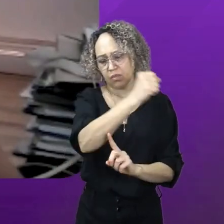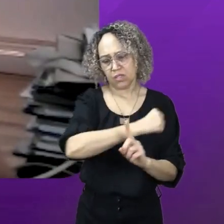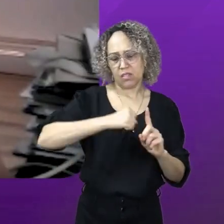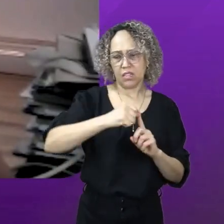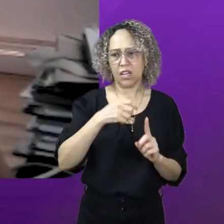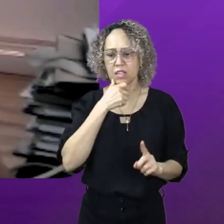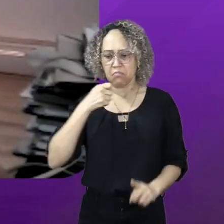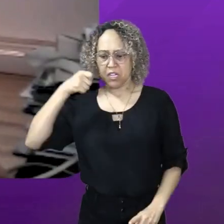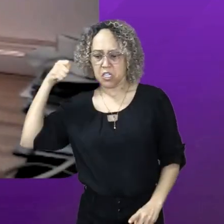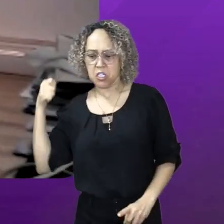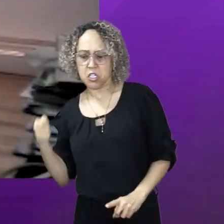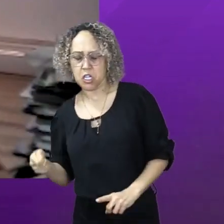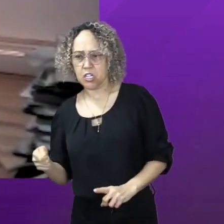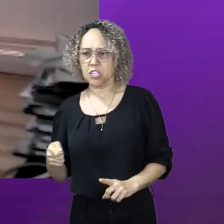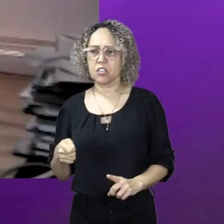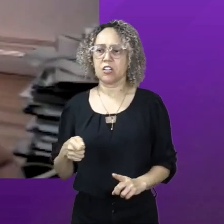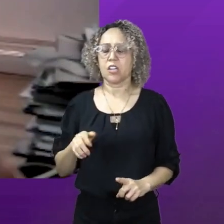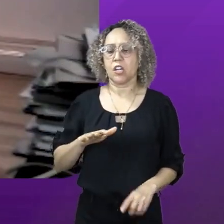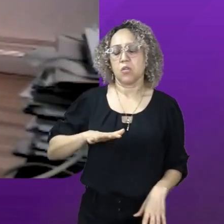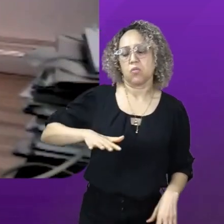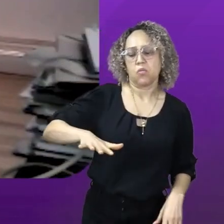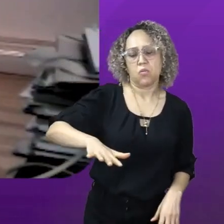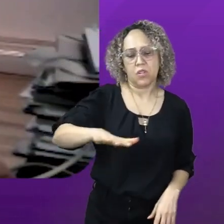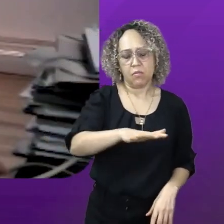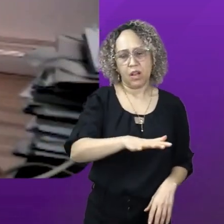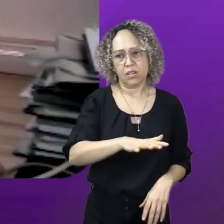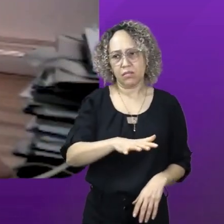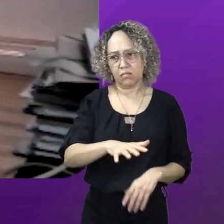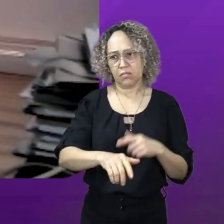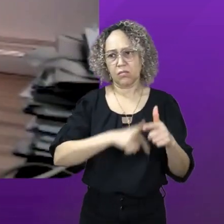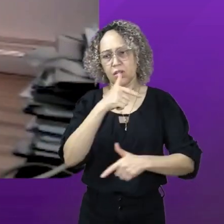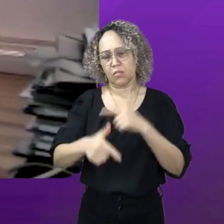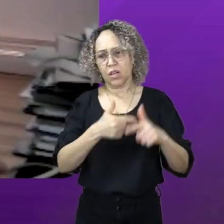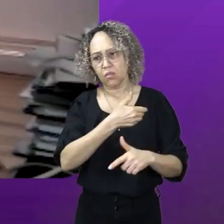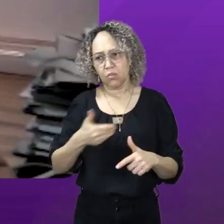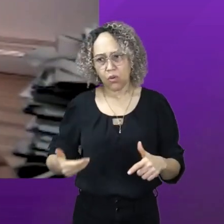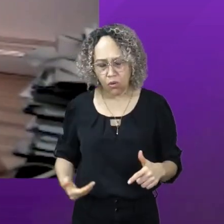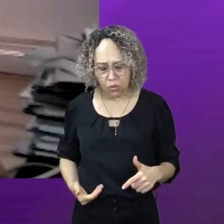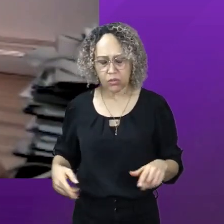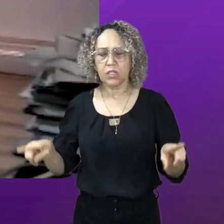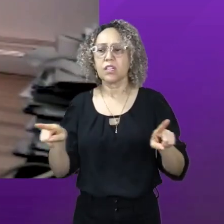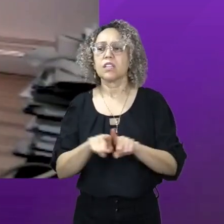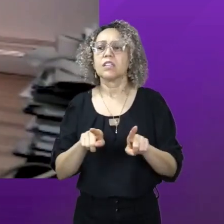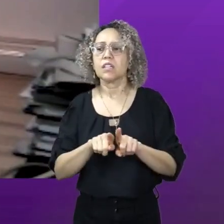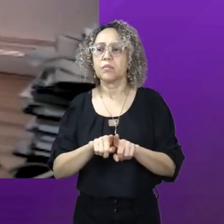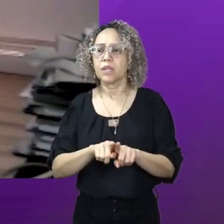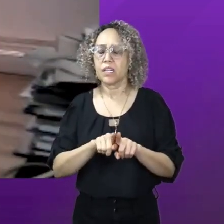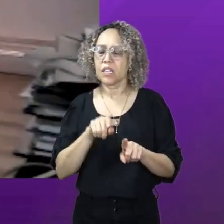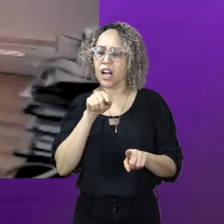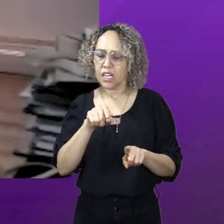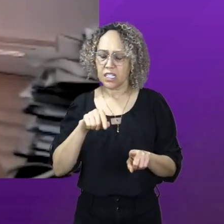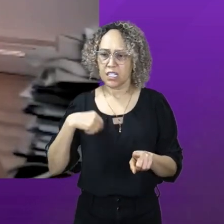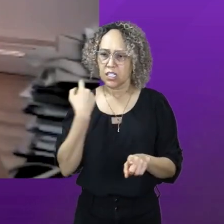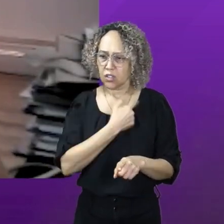espaço do mundo do trabalho, o espaço público, também é um espaço onde a gente sofre discriminações,